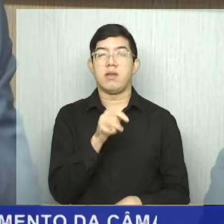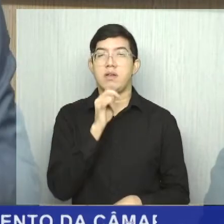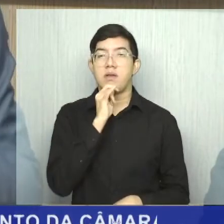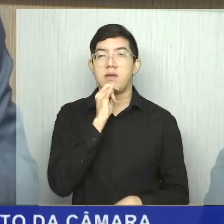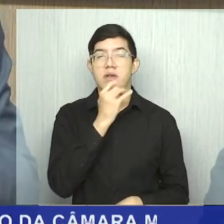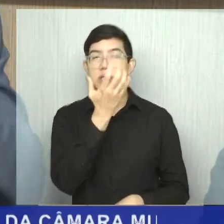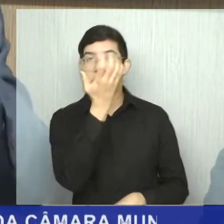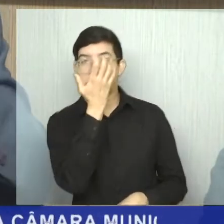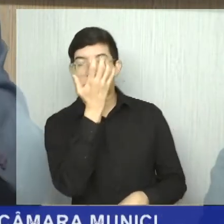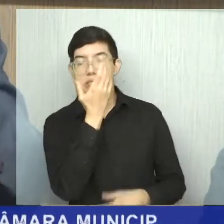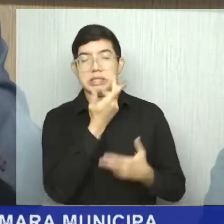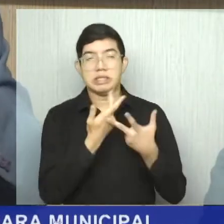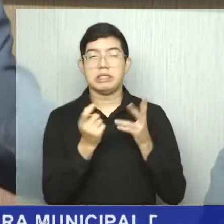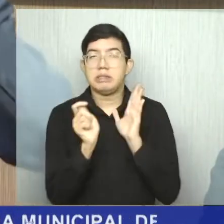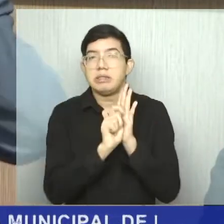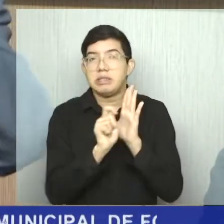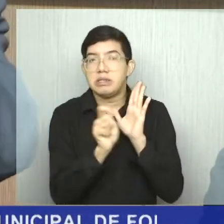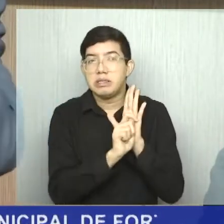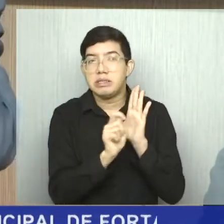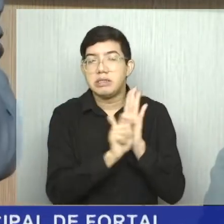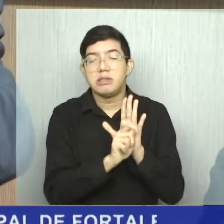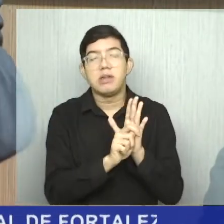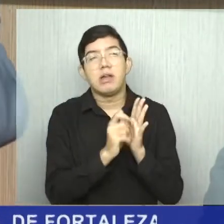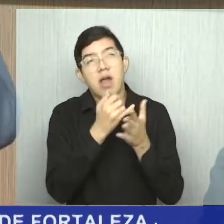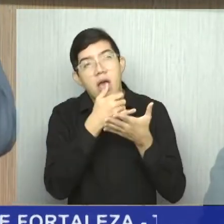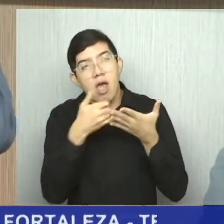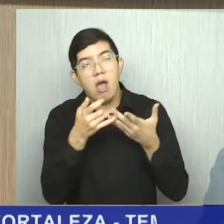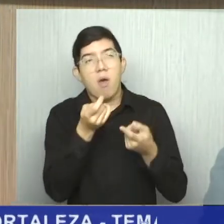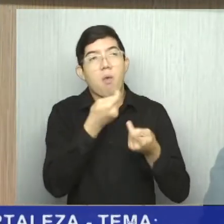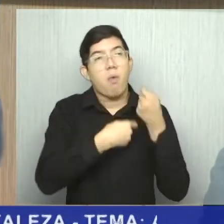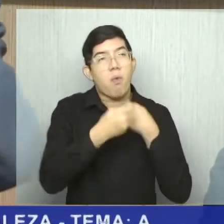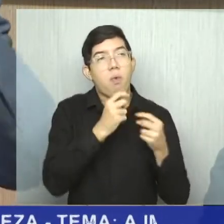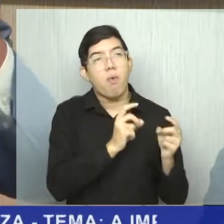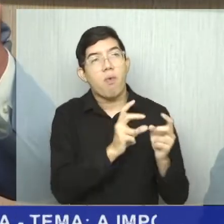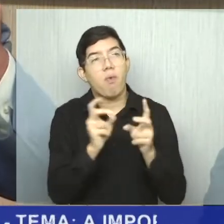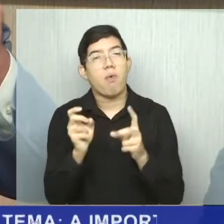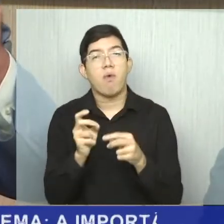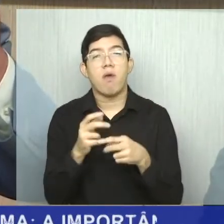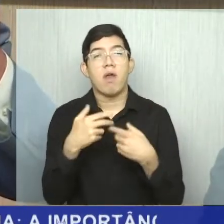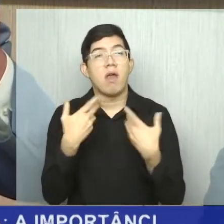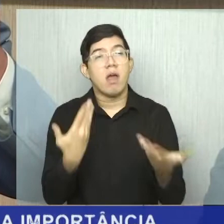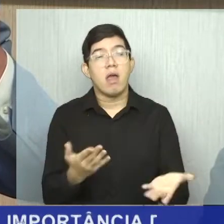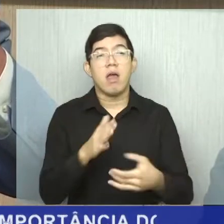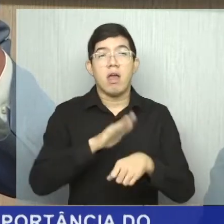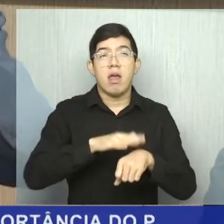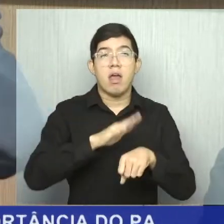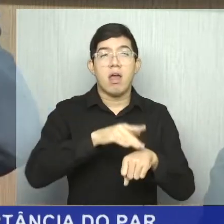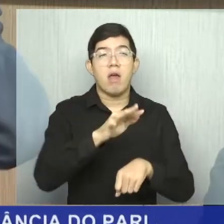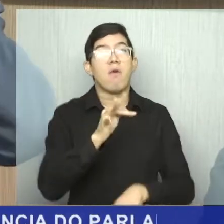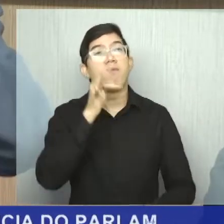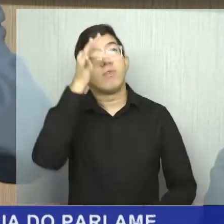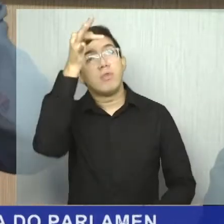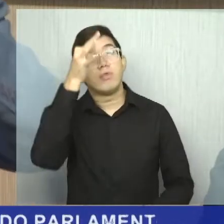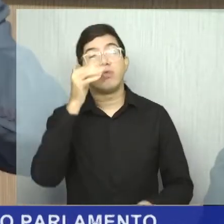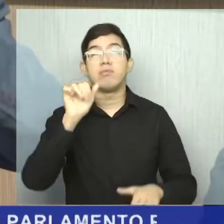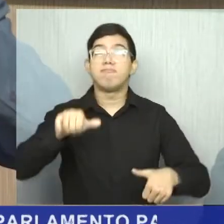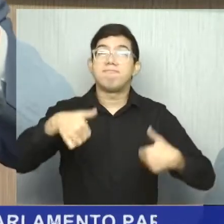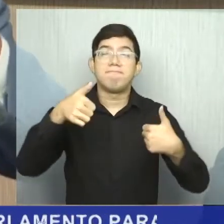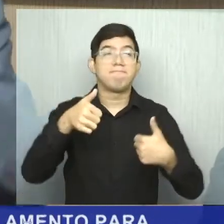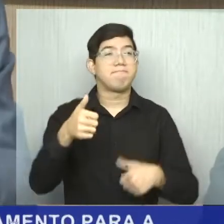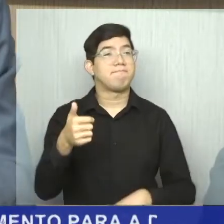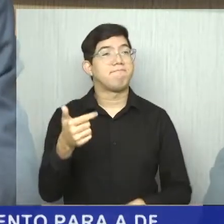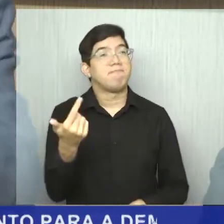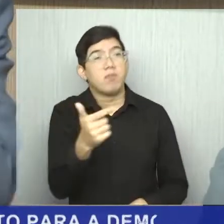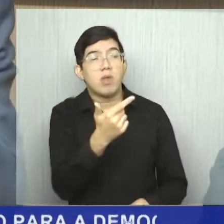do narcotráfico. Sabe o que é? É porque não há o idealismo do futuro para nenhum deles. O que há é uma frustração